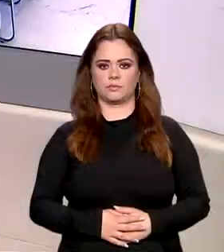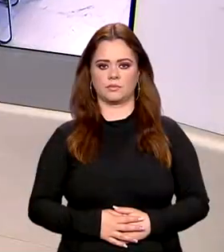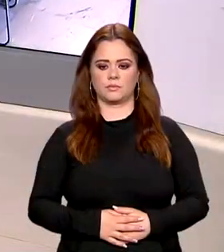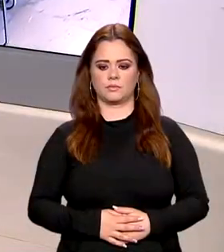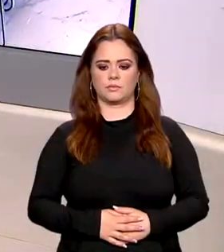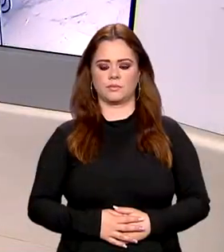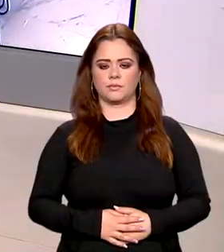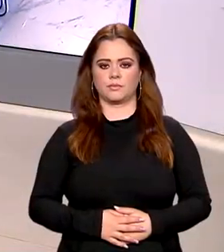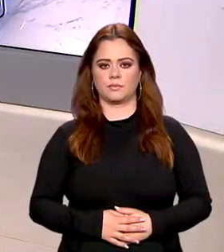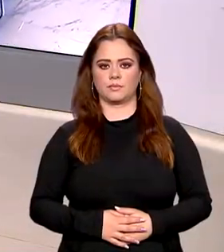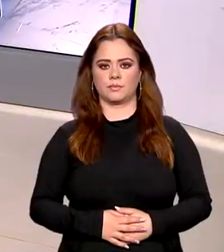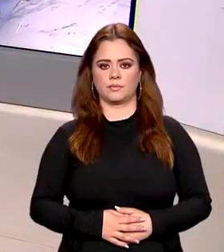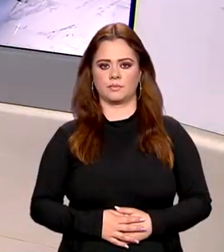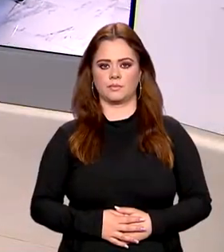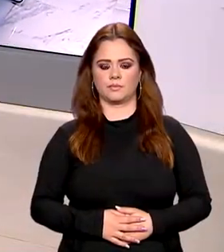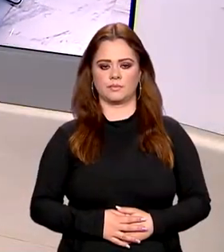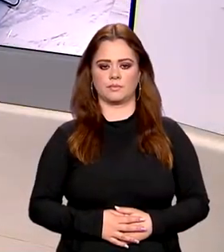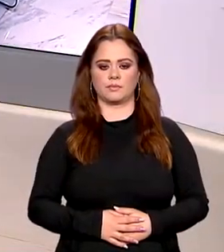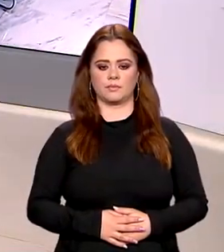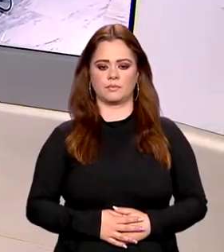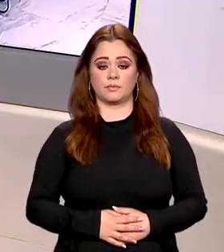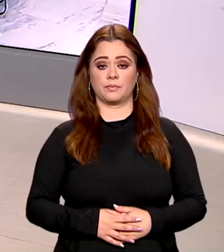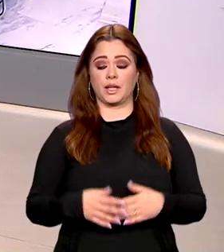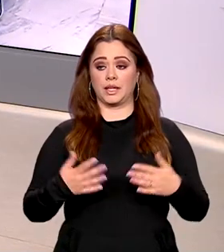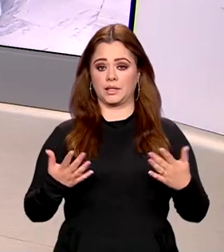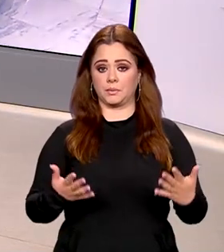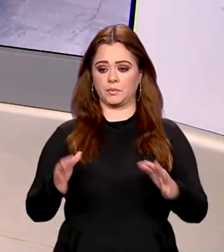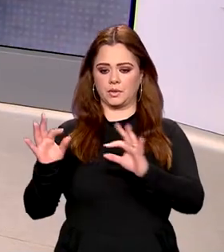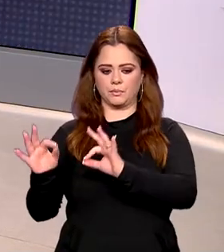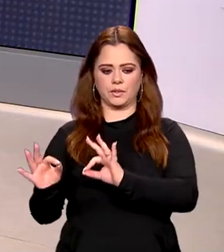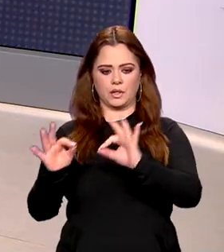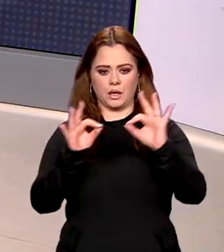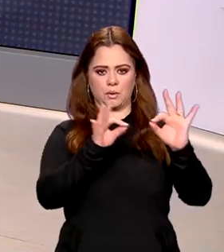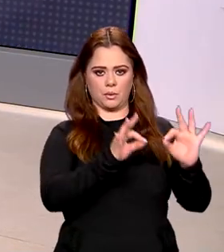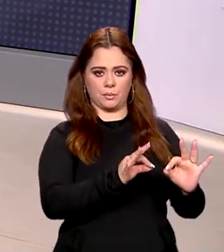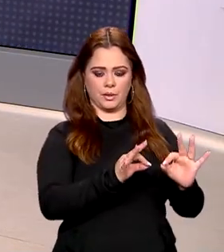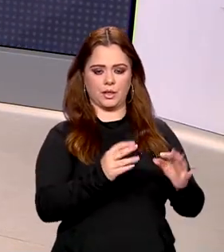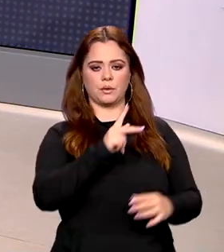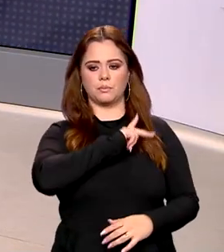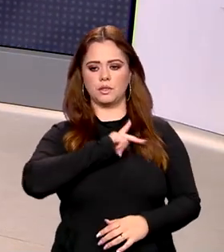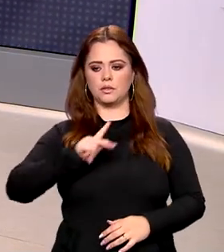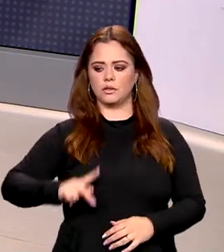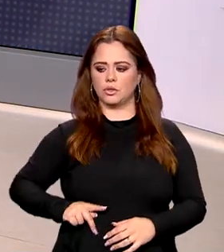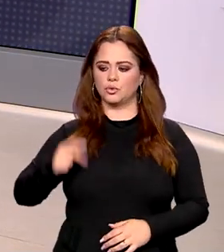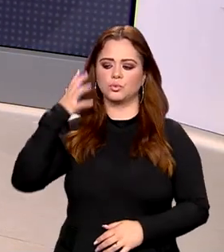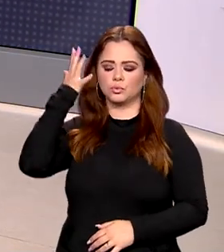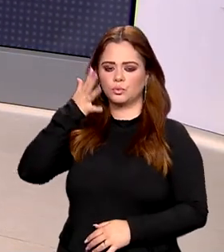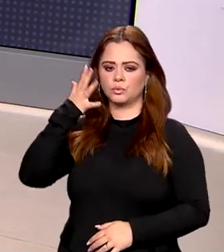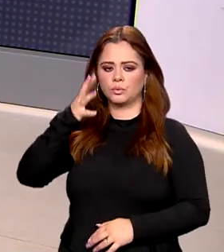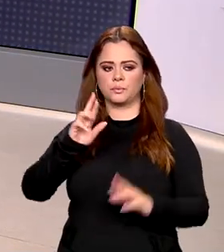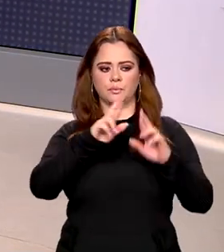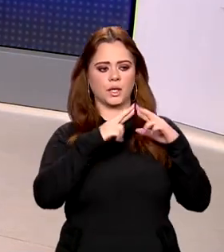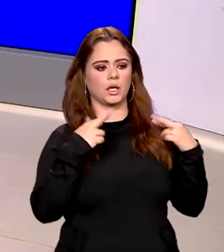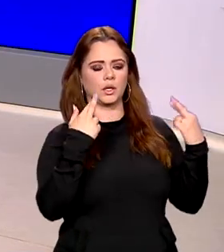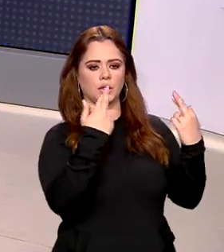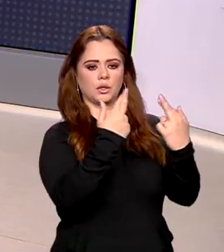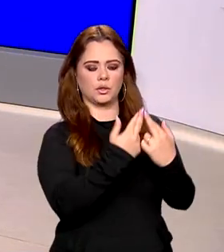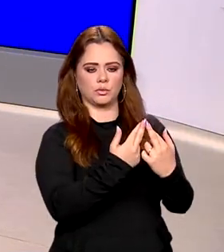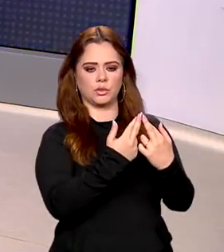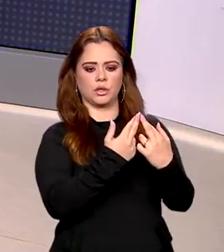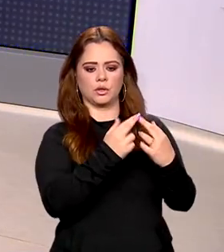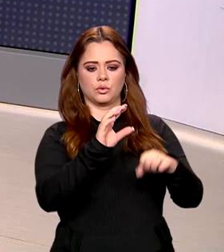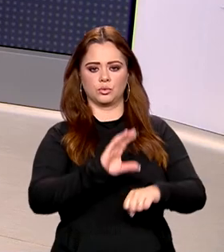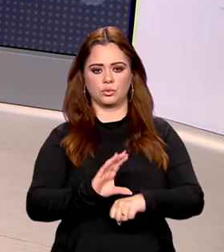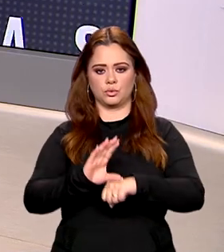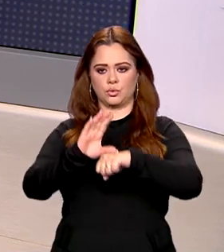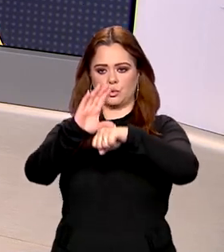Nós vamos liberar. Essa foi a participação do presidente Lula na reunião de relançamento